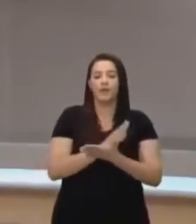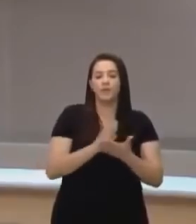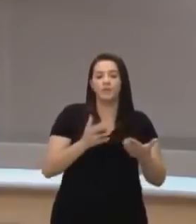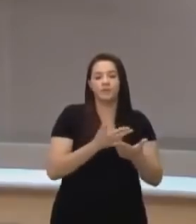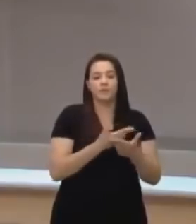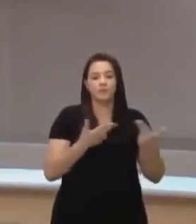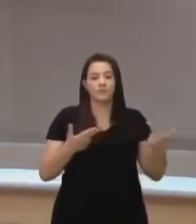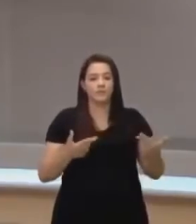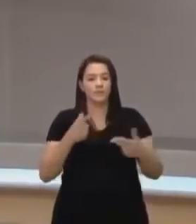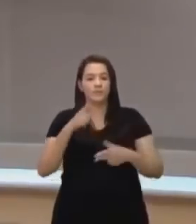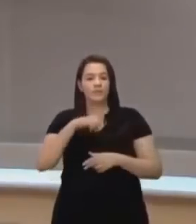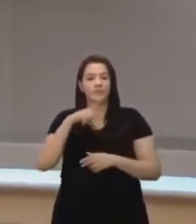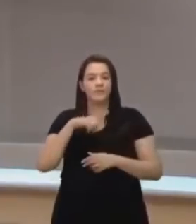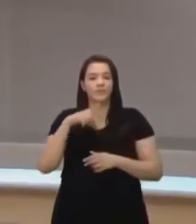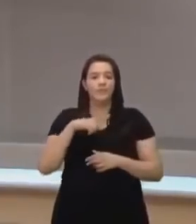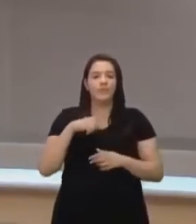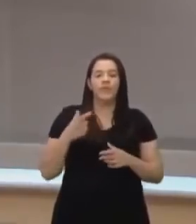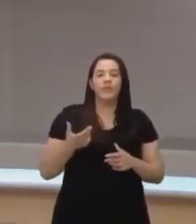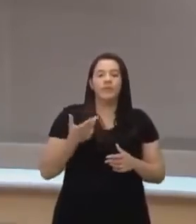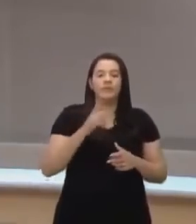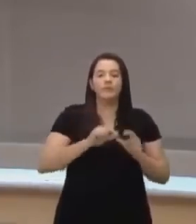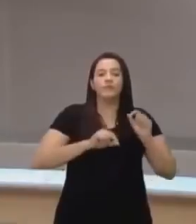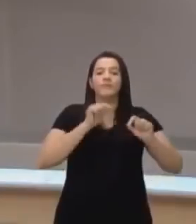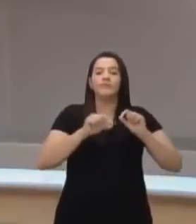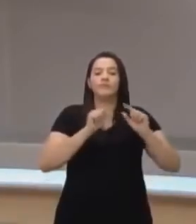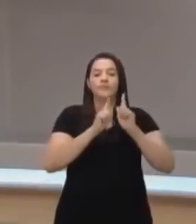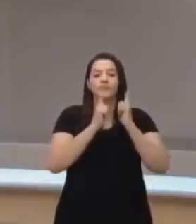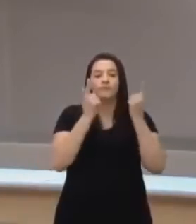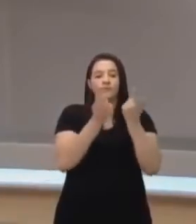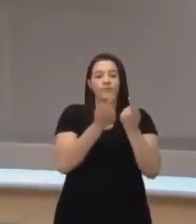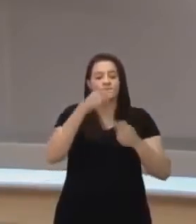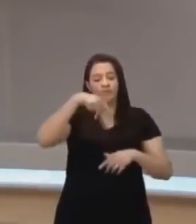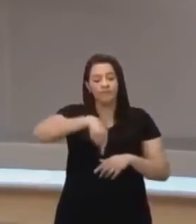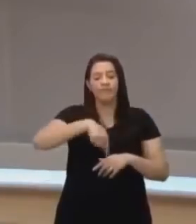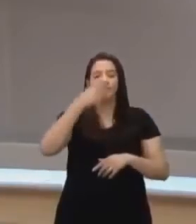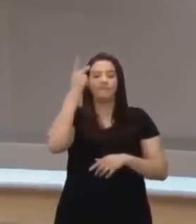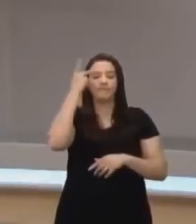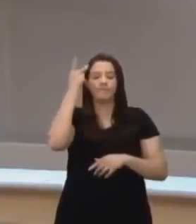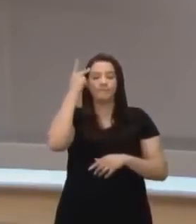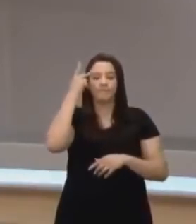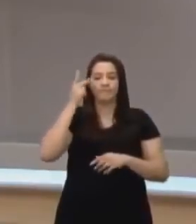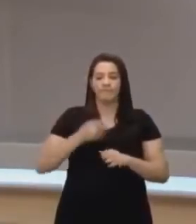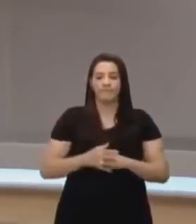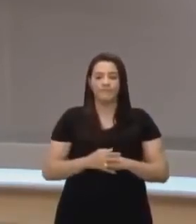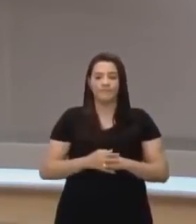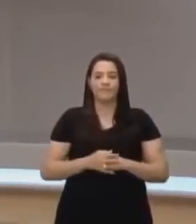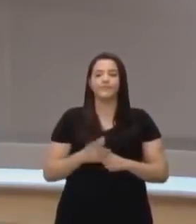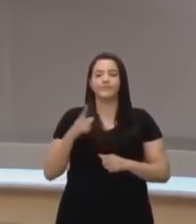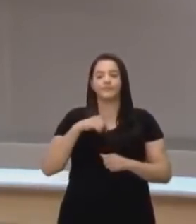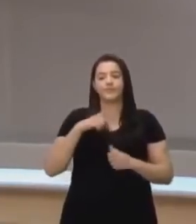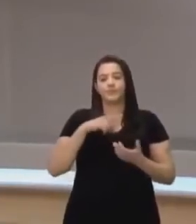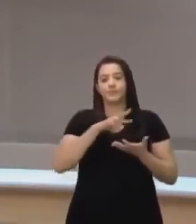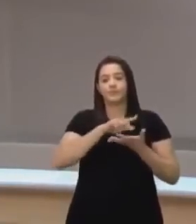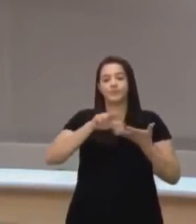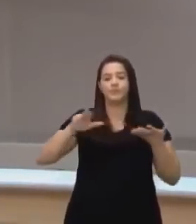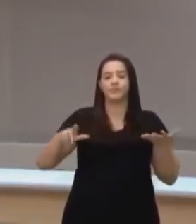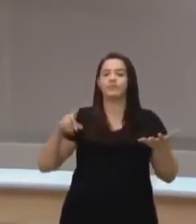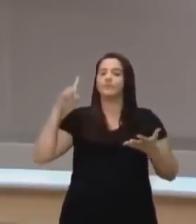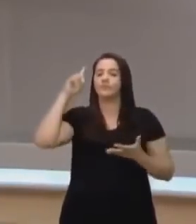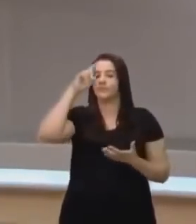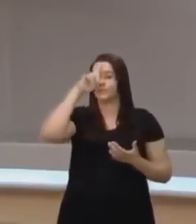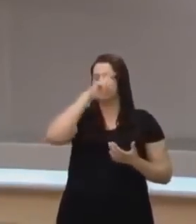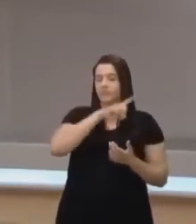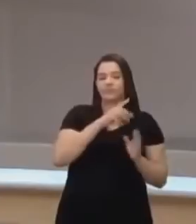até para a gente ter a grandeza do Grêmio hoje no estado de São Paulo, né? Mesmo diante de todas as dificuldades, né,